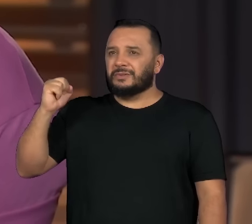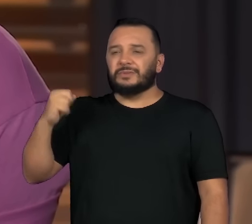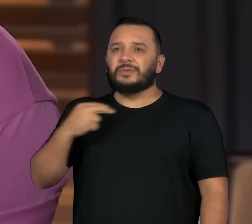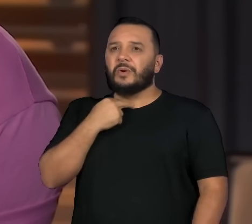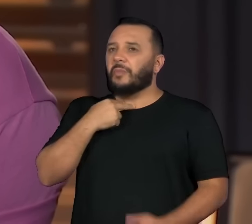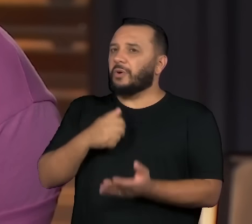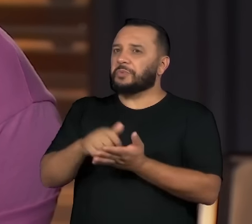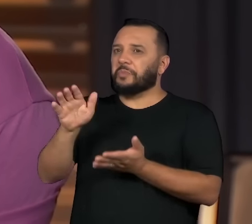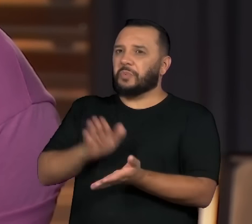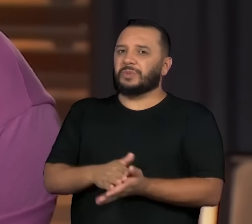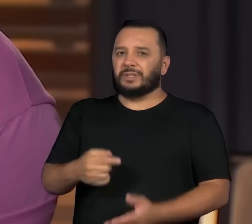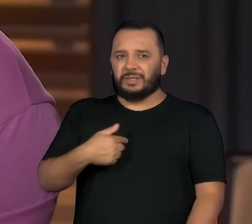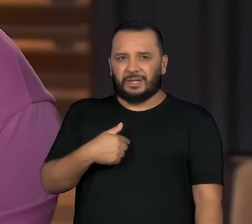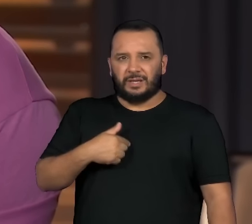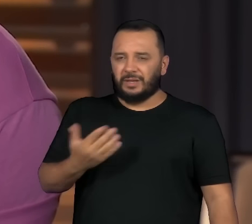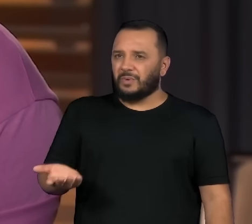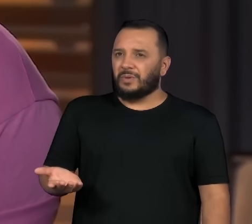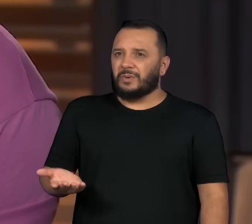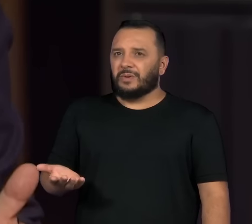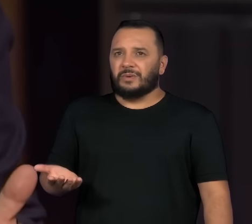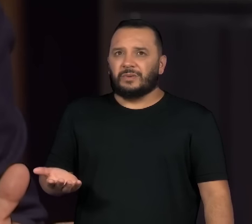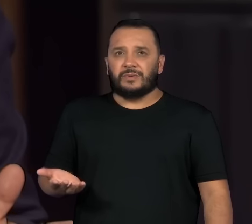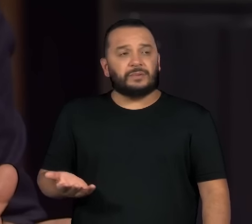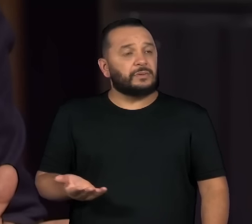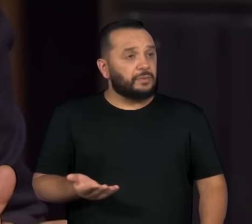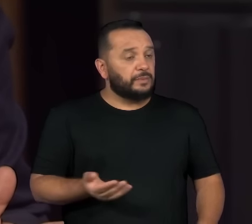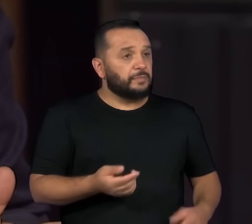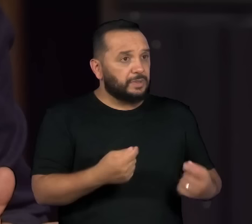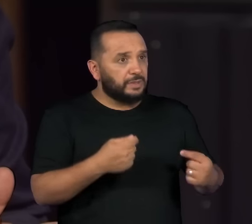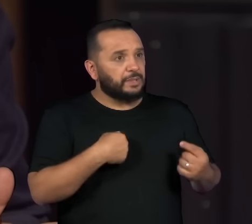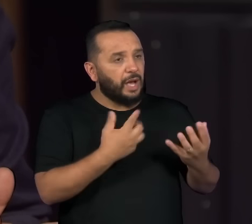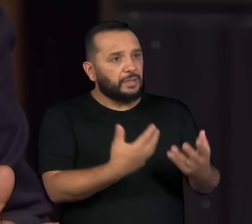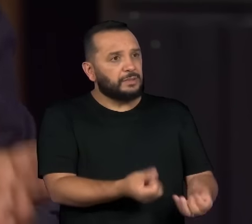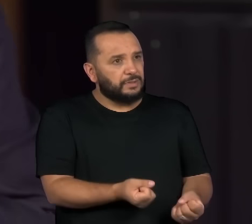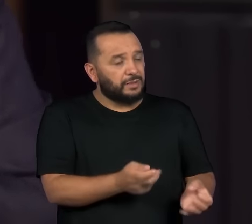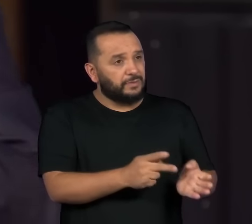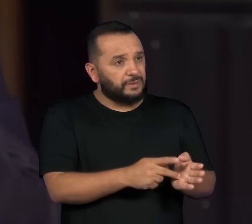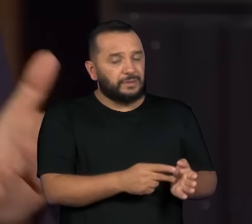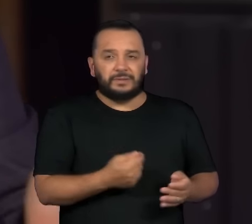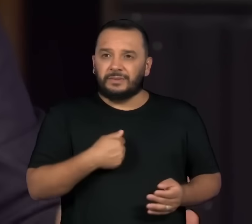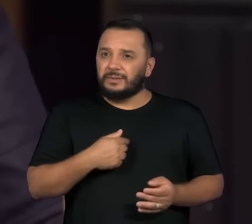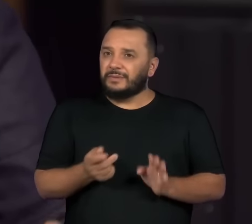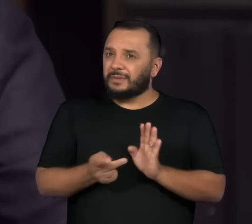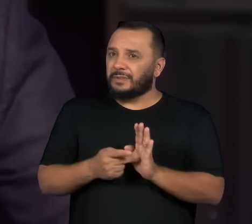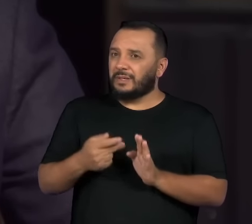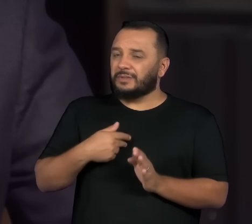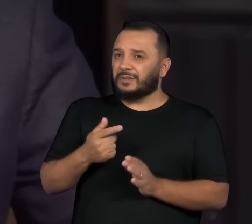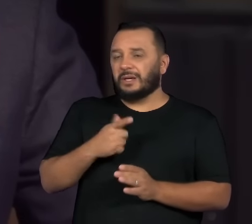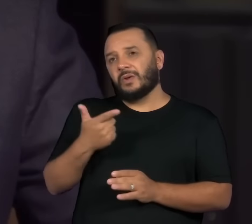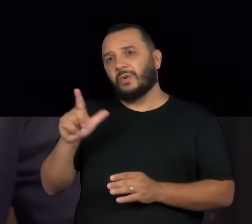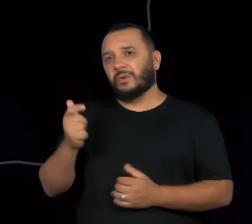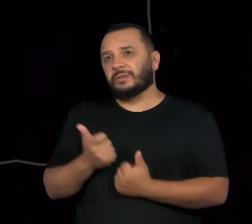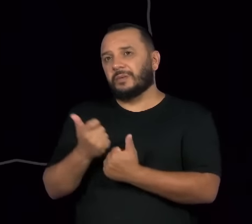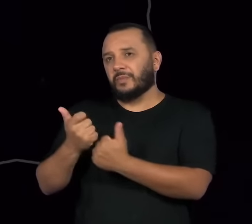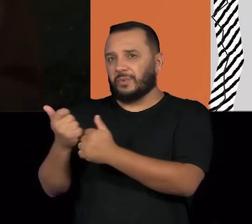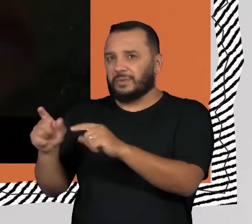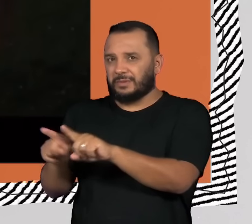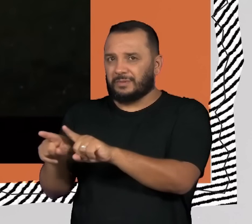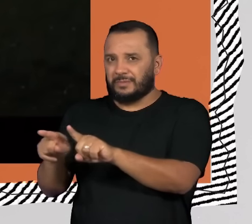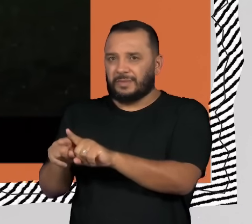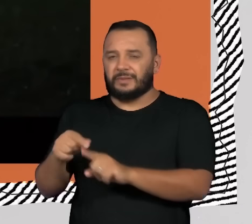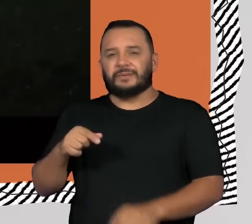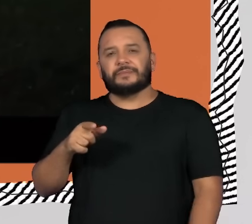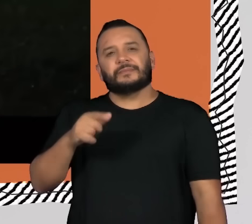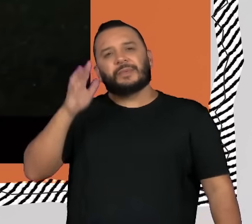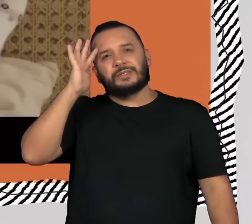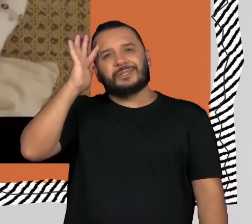punida a qualquer custo, punida por qualquer coisa. E que ele não pode tolerar, né? Exato. E aí ele encontra outros apoios aí. Exato. Imagina que